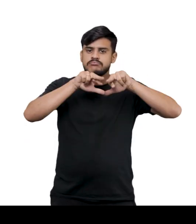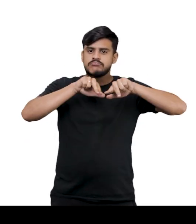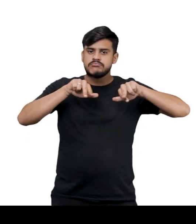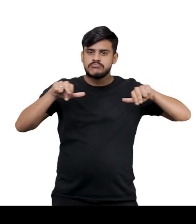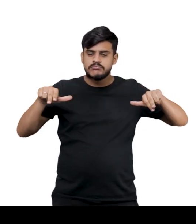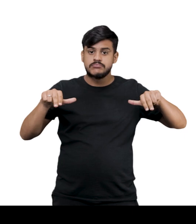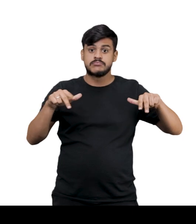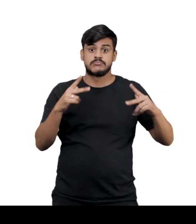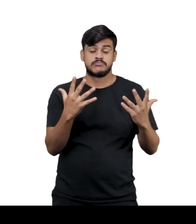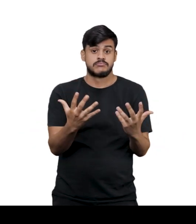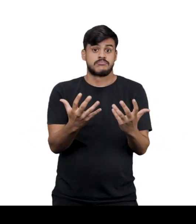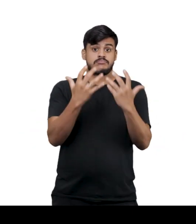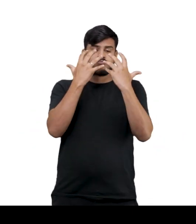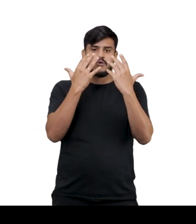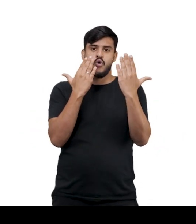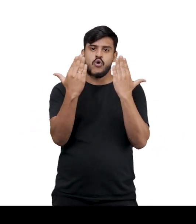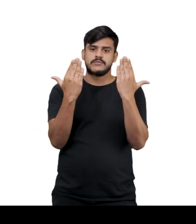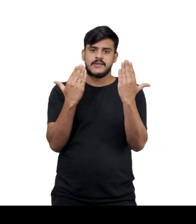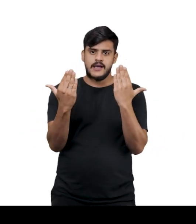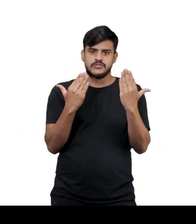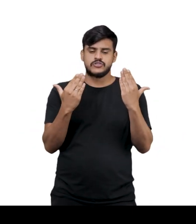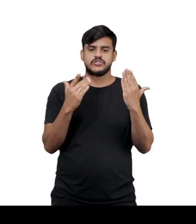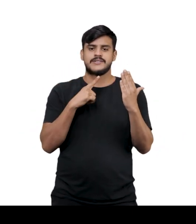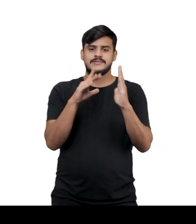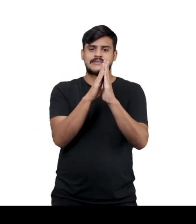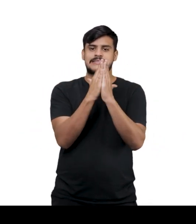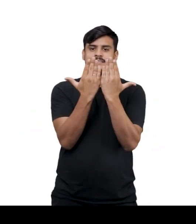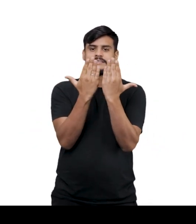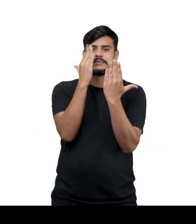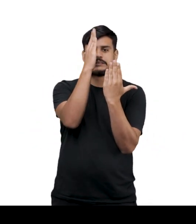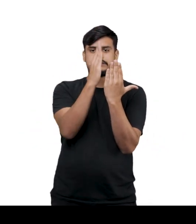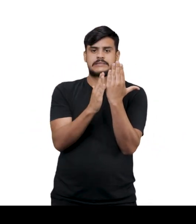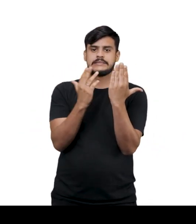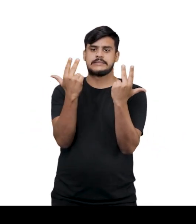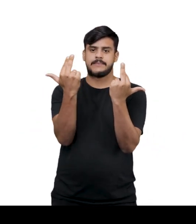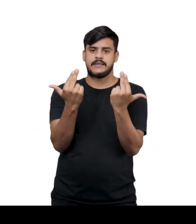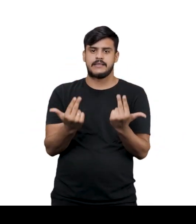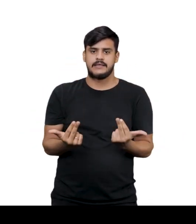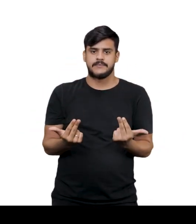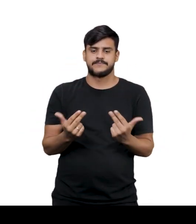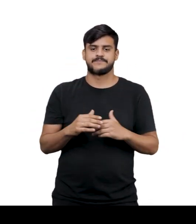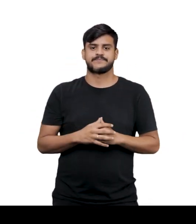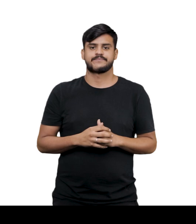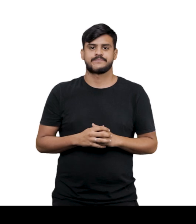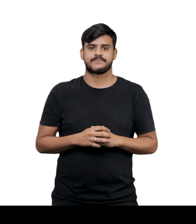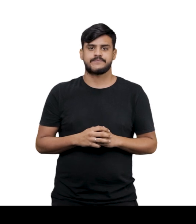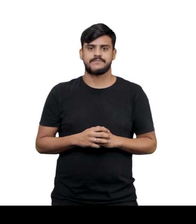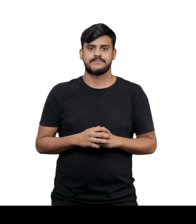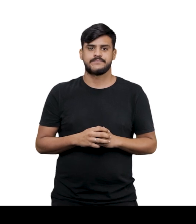e trapezoidais, criando um forte efeito de contraste e simetria.